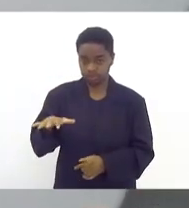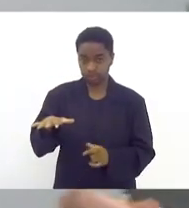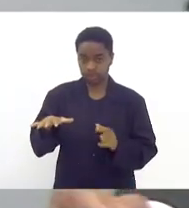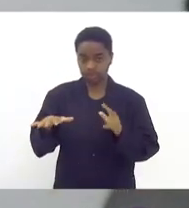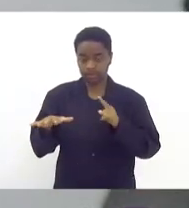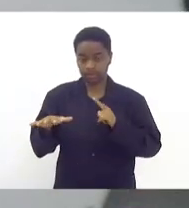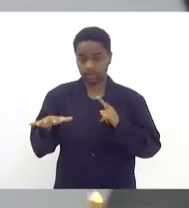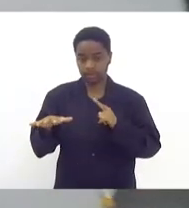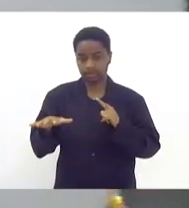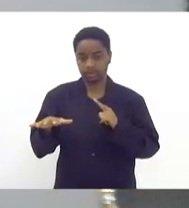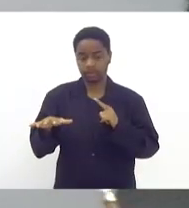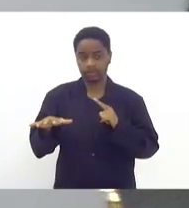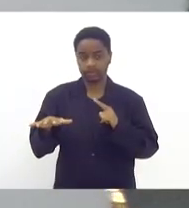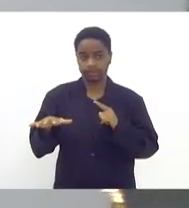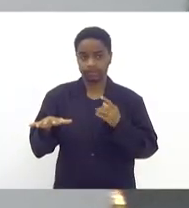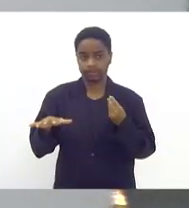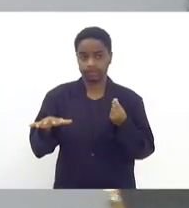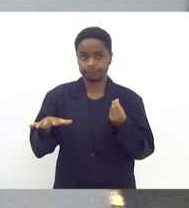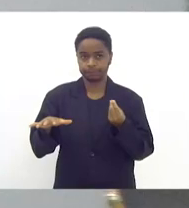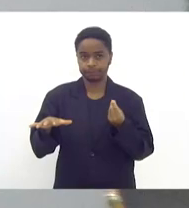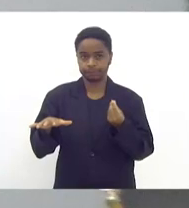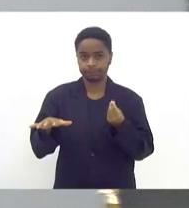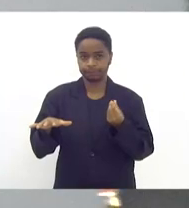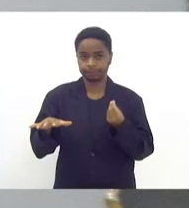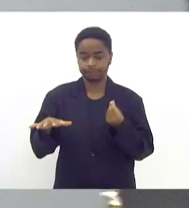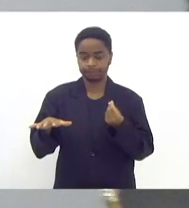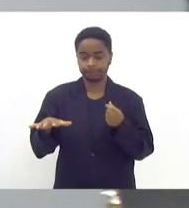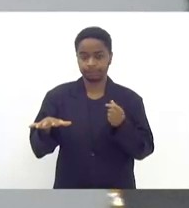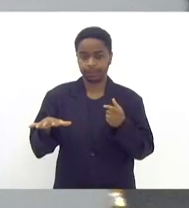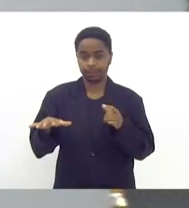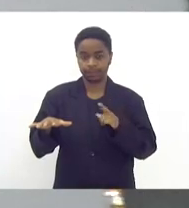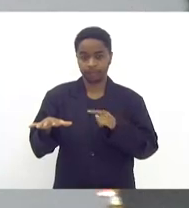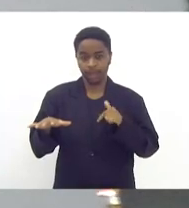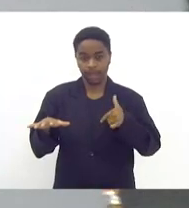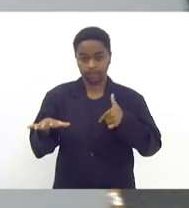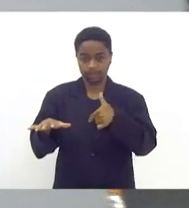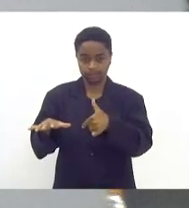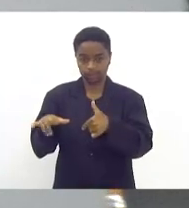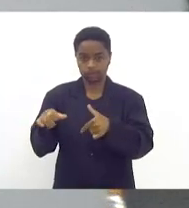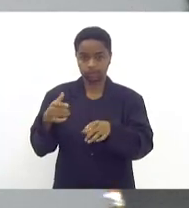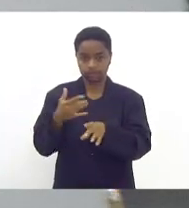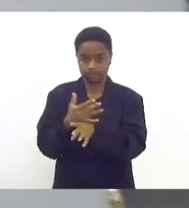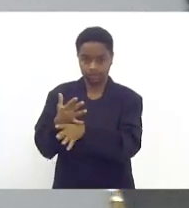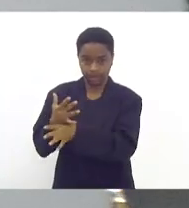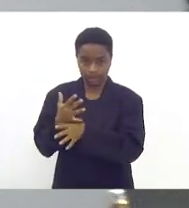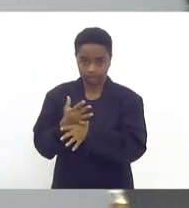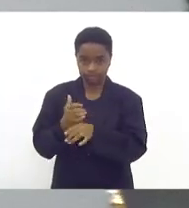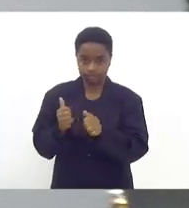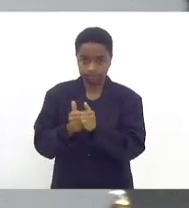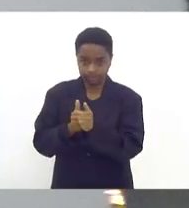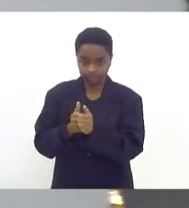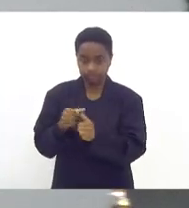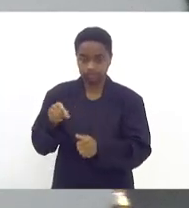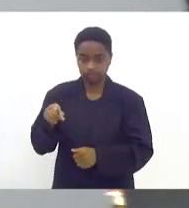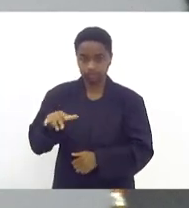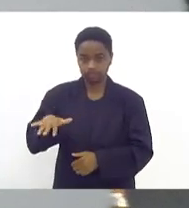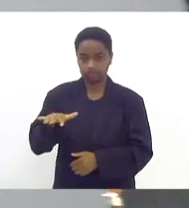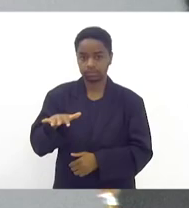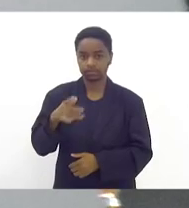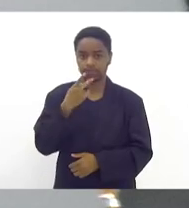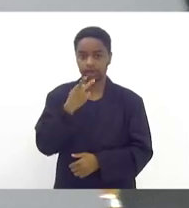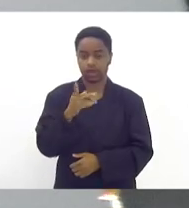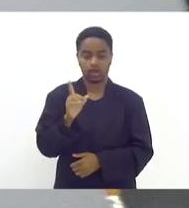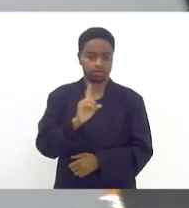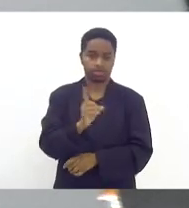uma uma ingerência naquelas cidades do Entorno ele fala assim não